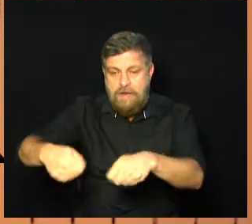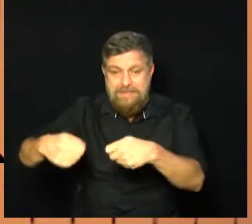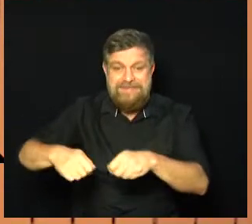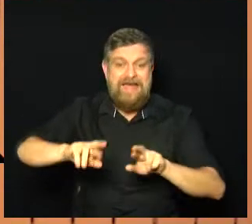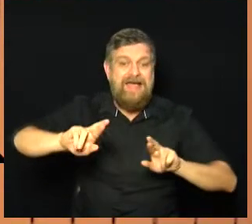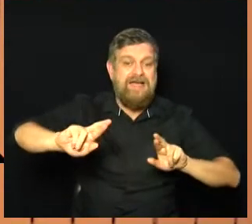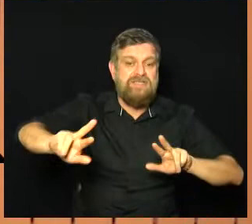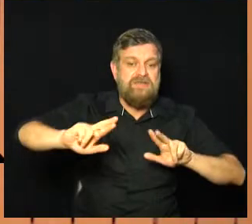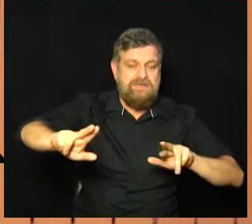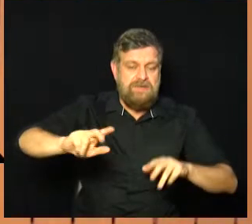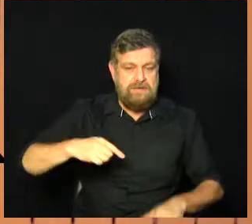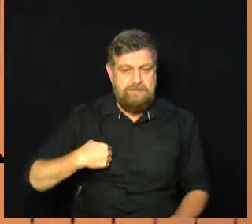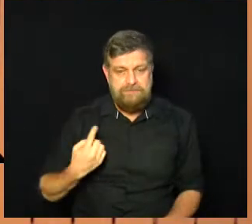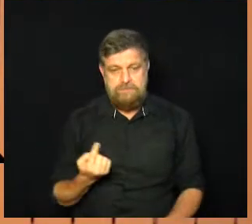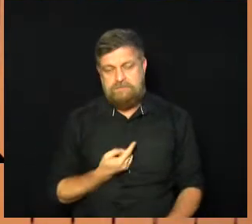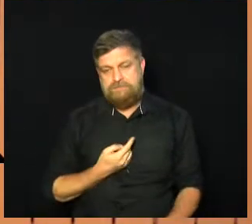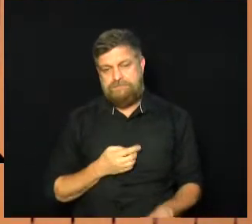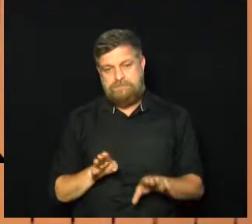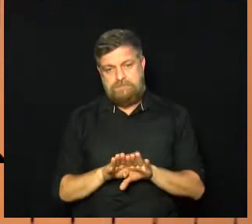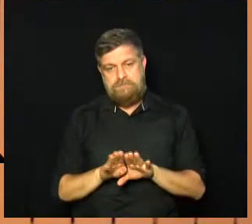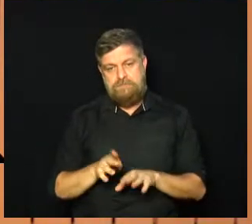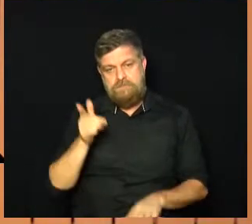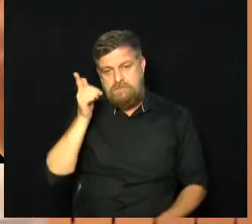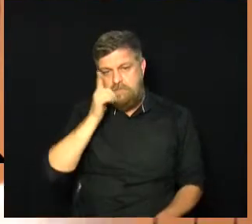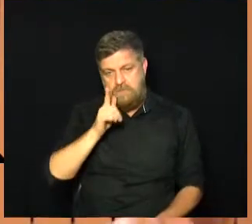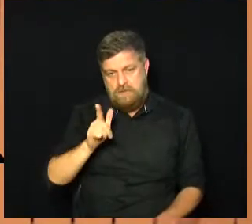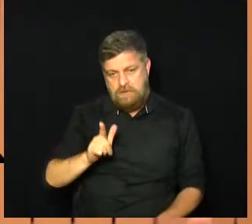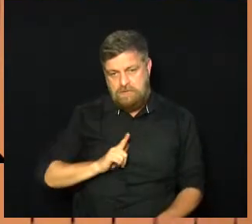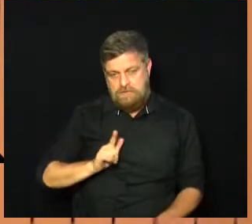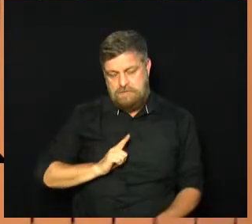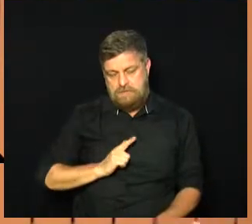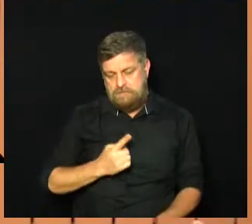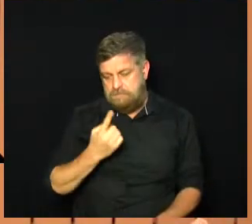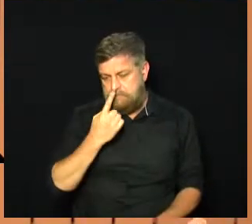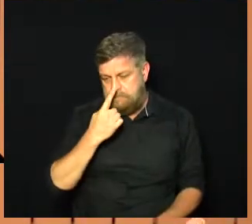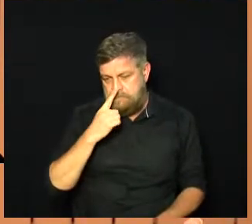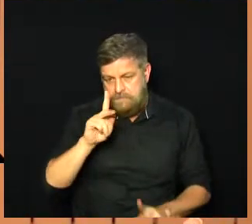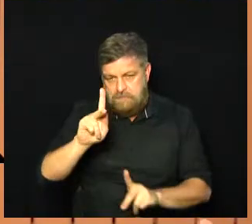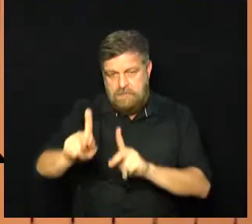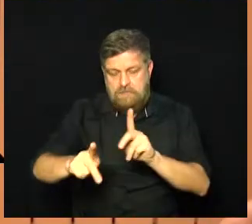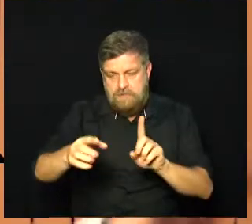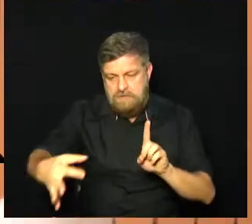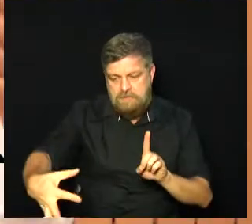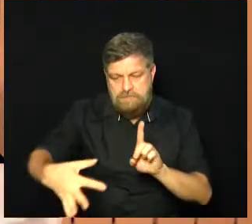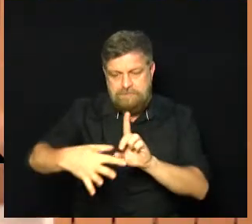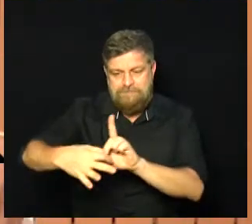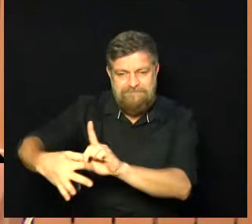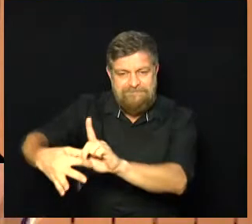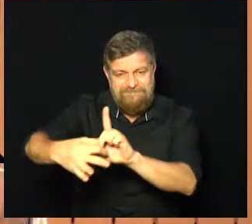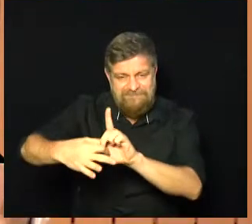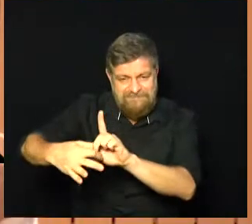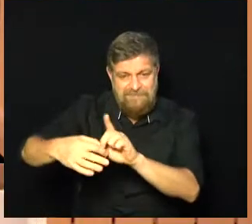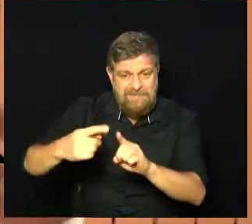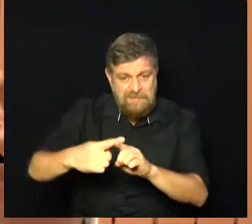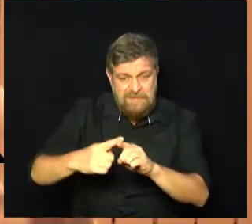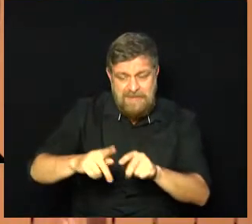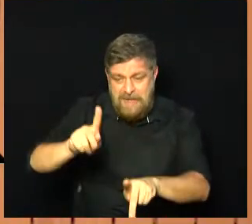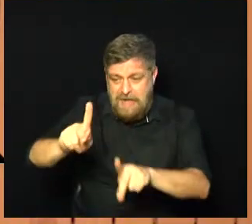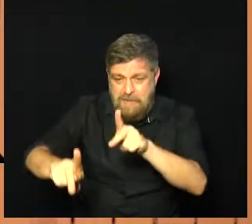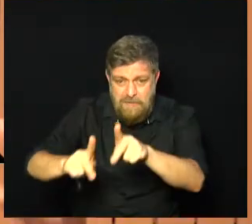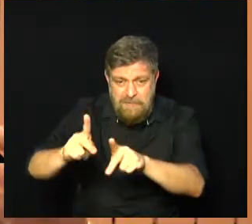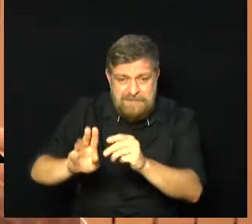gente pode, inclusive, fazer com que a gente chegue mais próximo dessa população, que muitas vezes tem dificuldade de chegar até nós, como